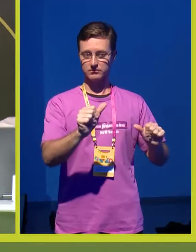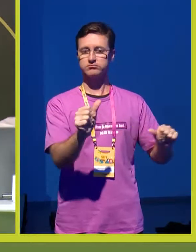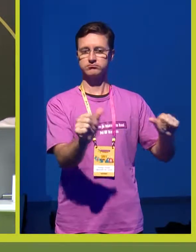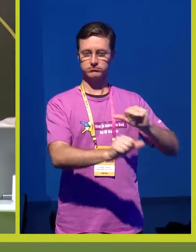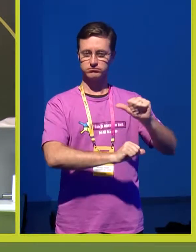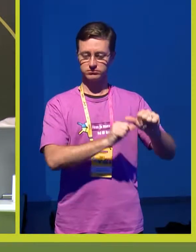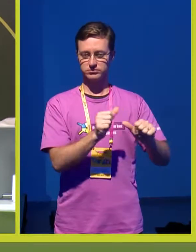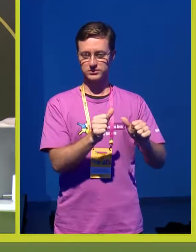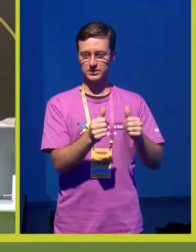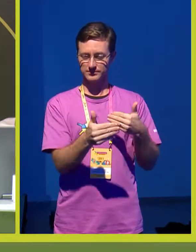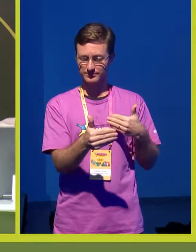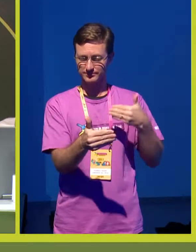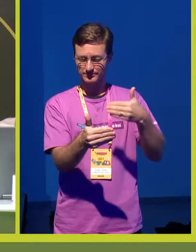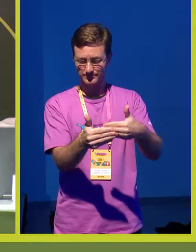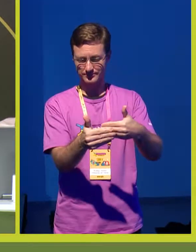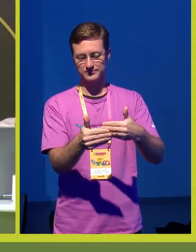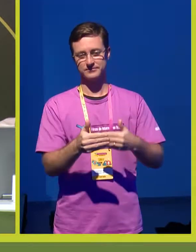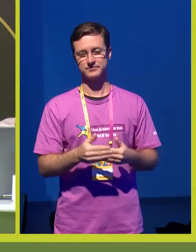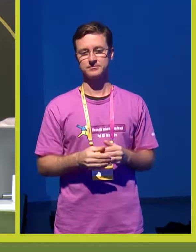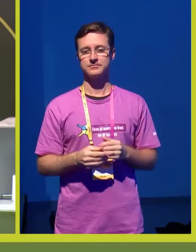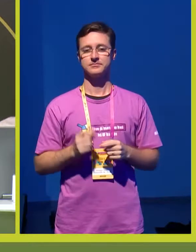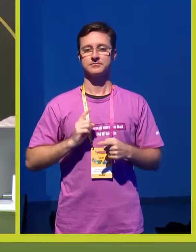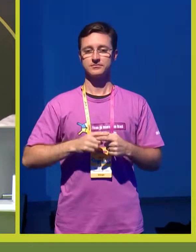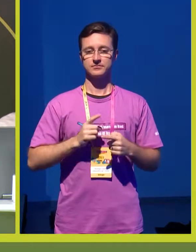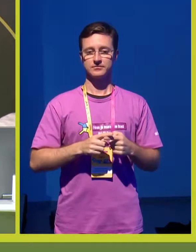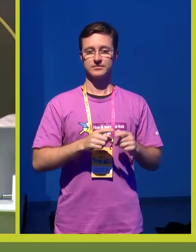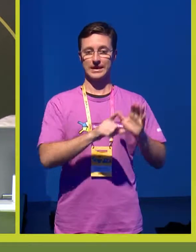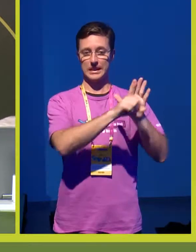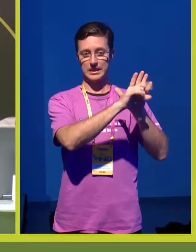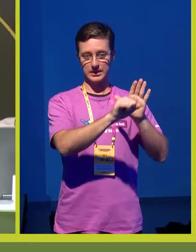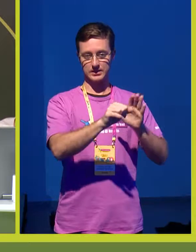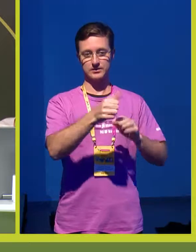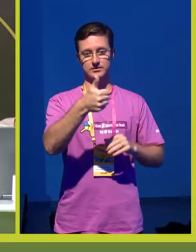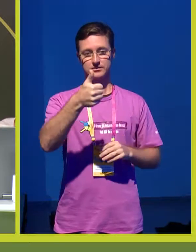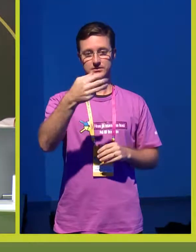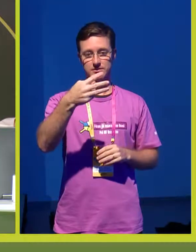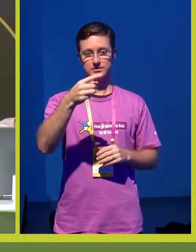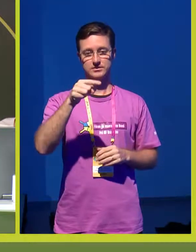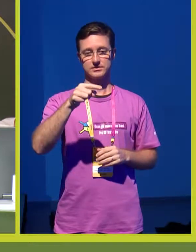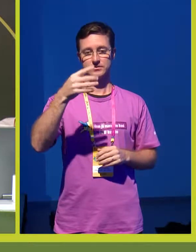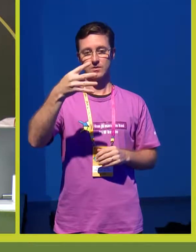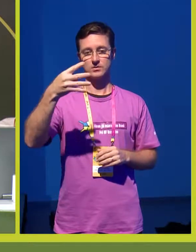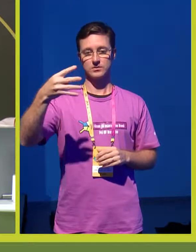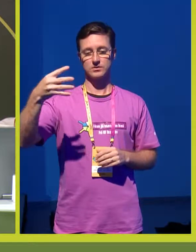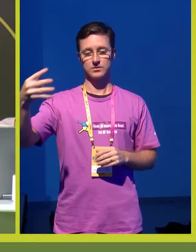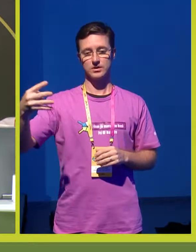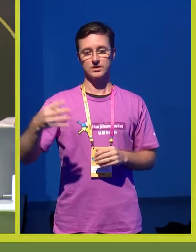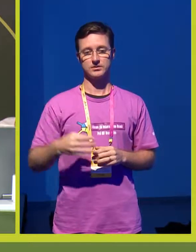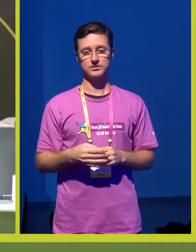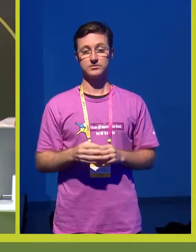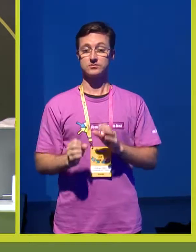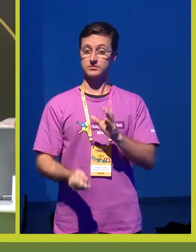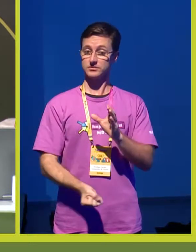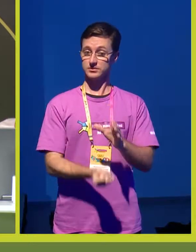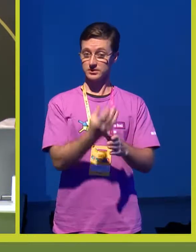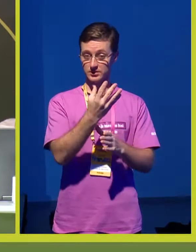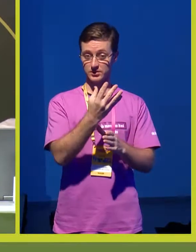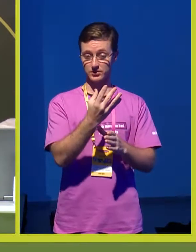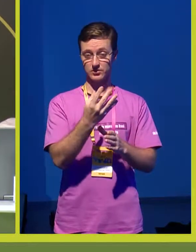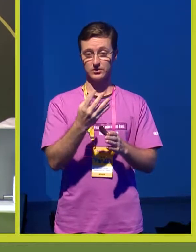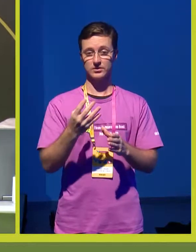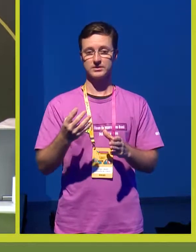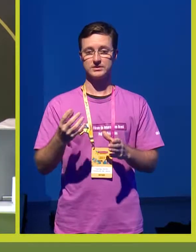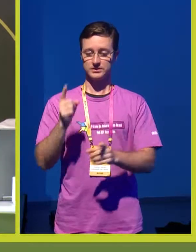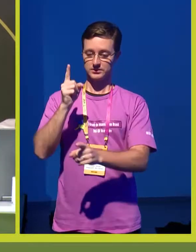breve, porque a Lei 13444 criou a identificação civil nacional